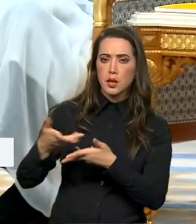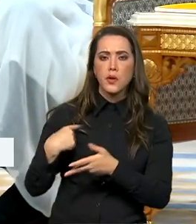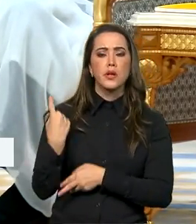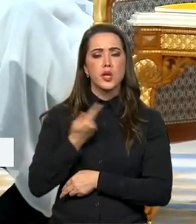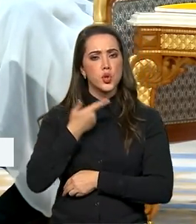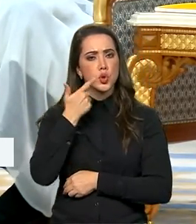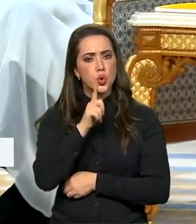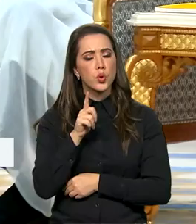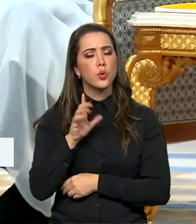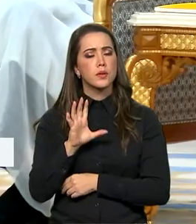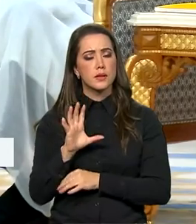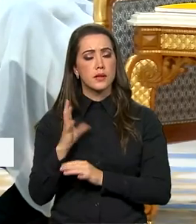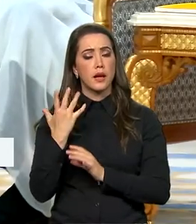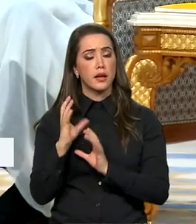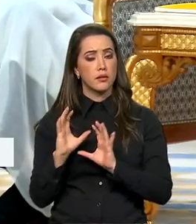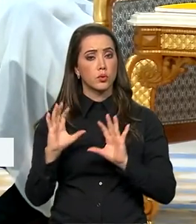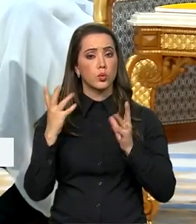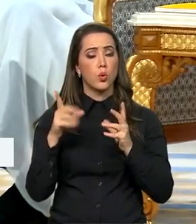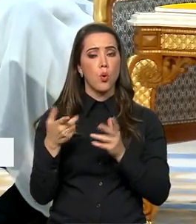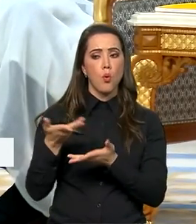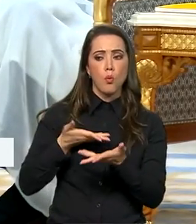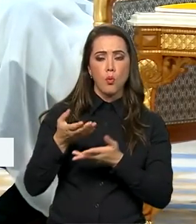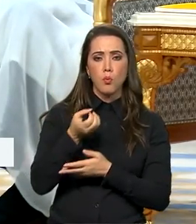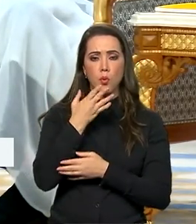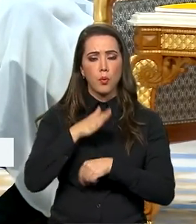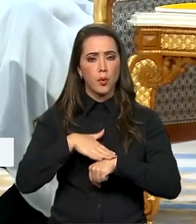de negócios